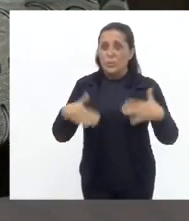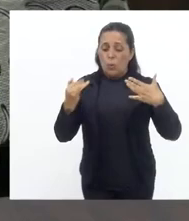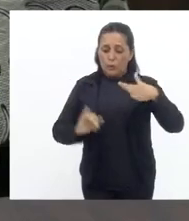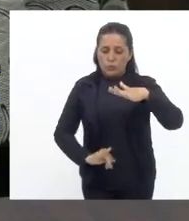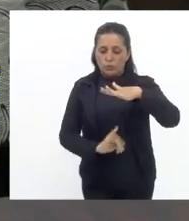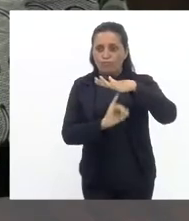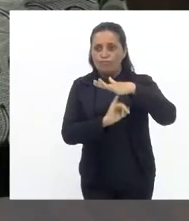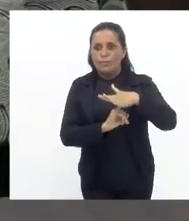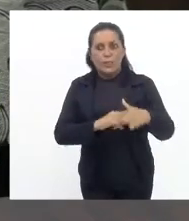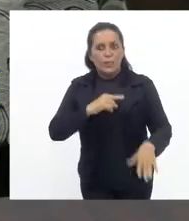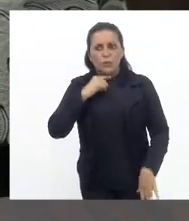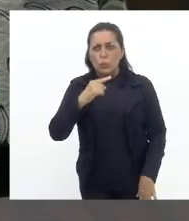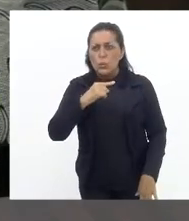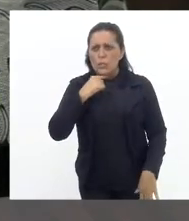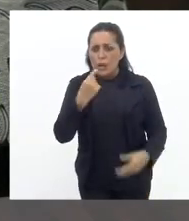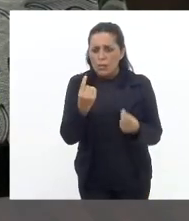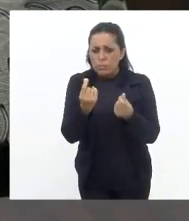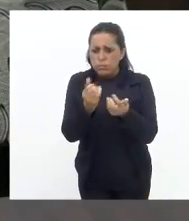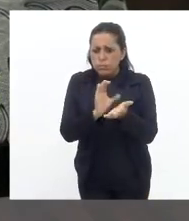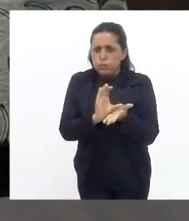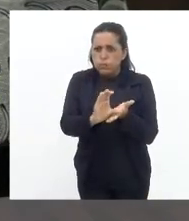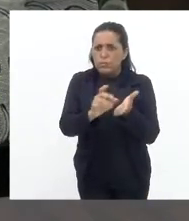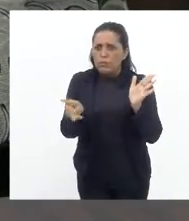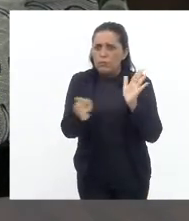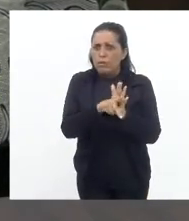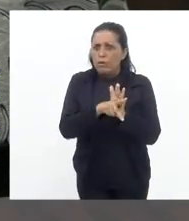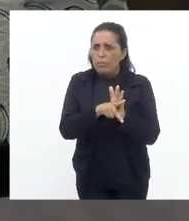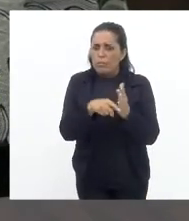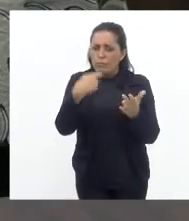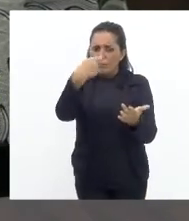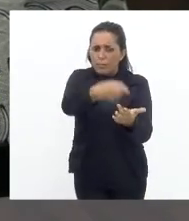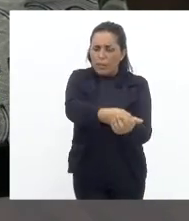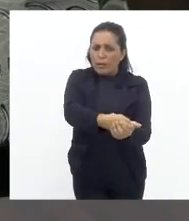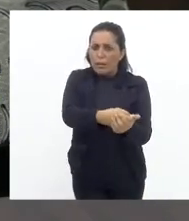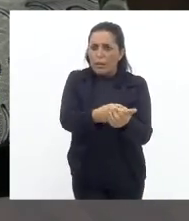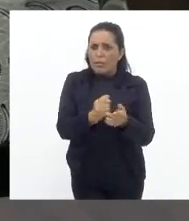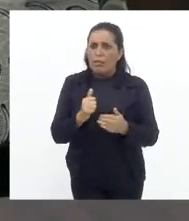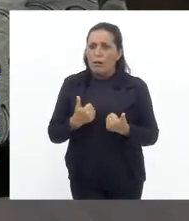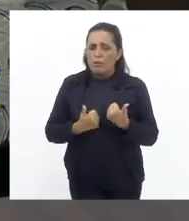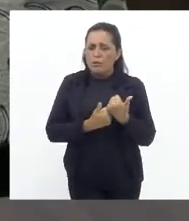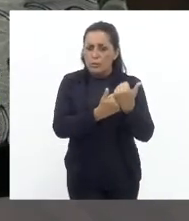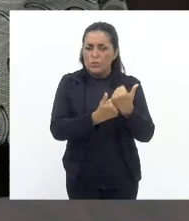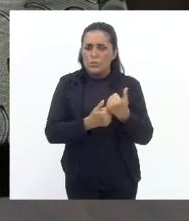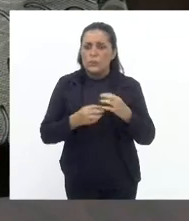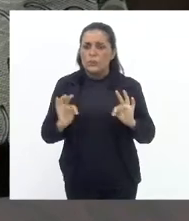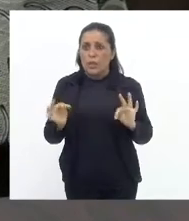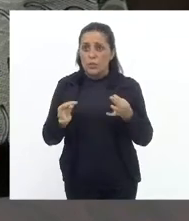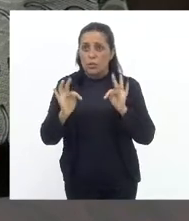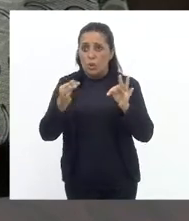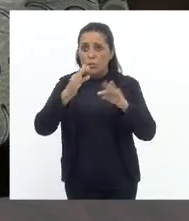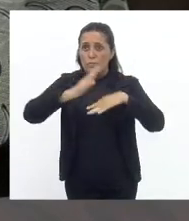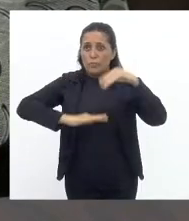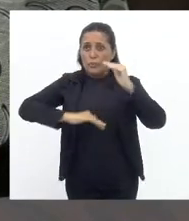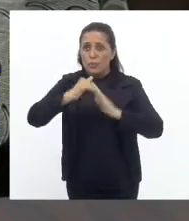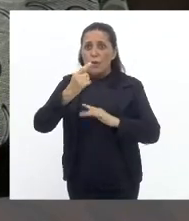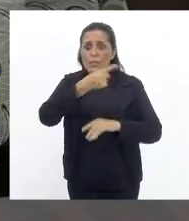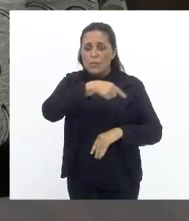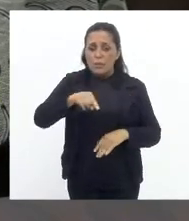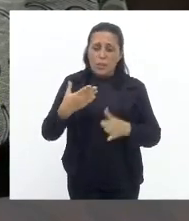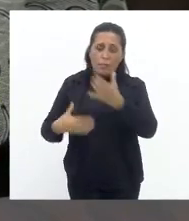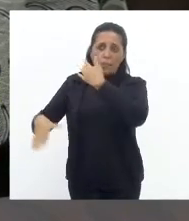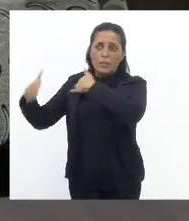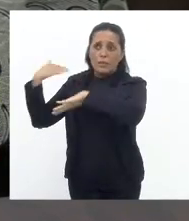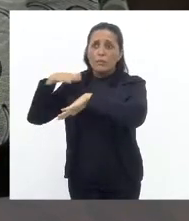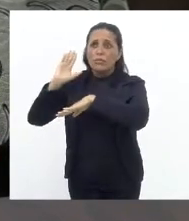conseguem com recursos próprios garantir o pagamento do auxílio tecnológico dos seus profissionais semana passada comecei sobre isso